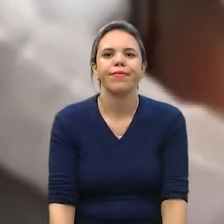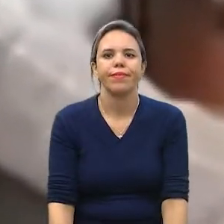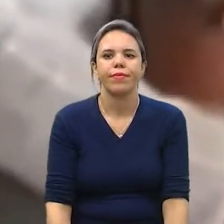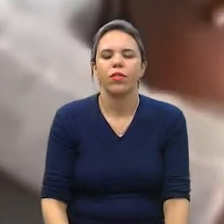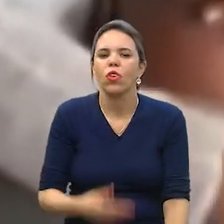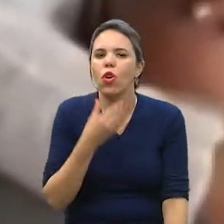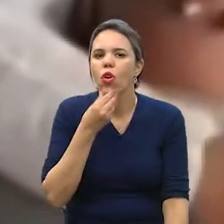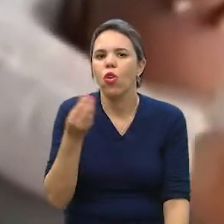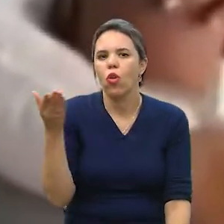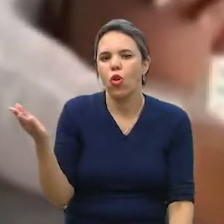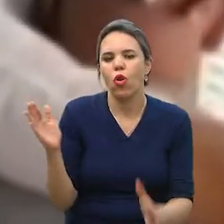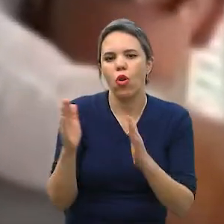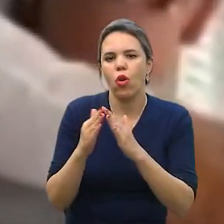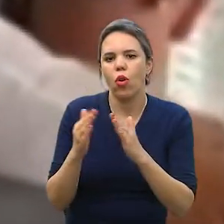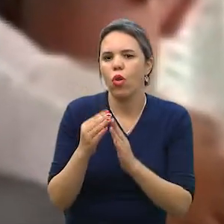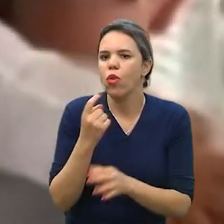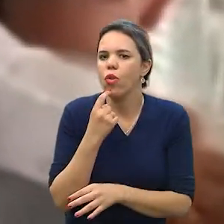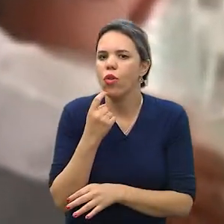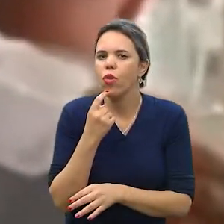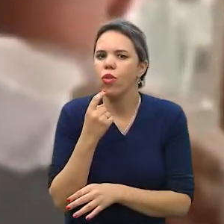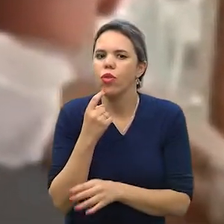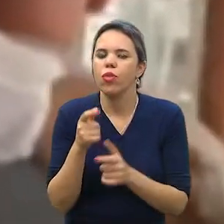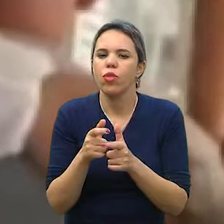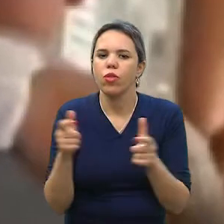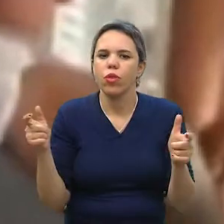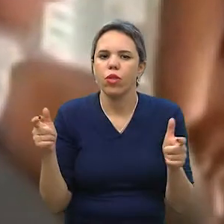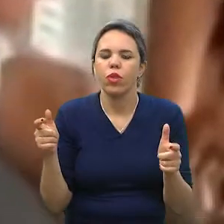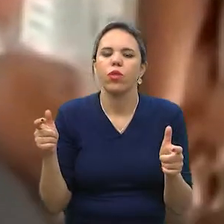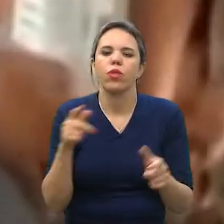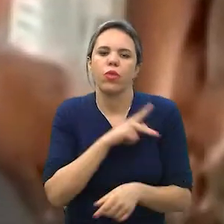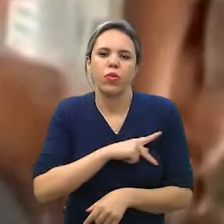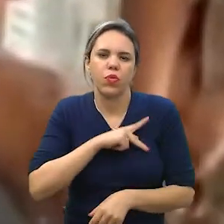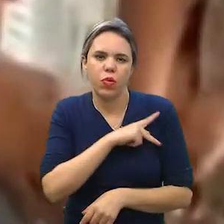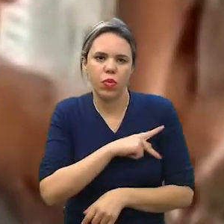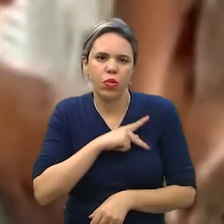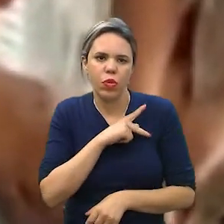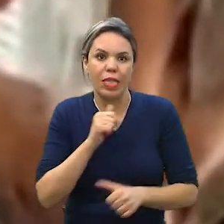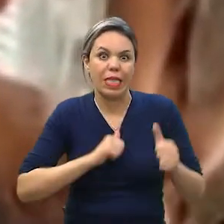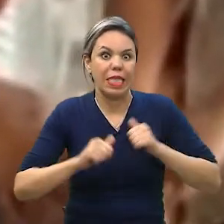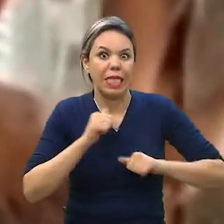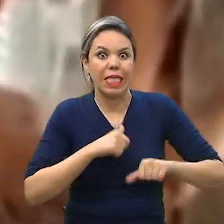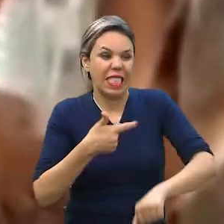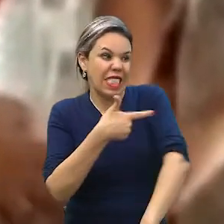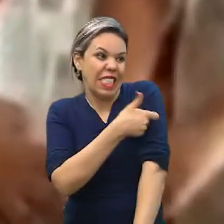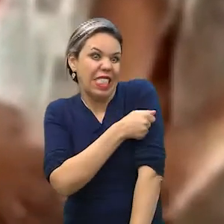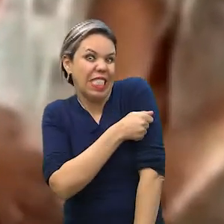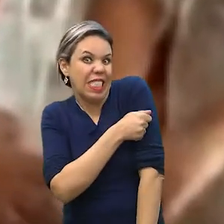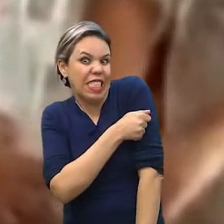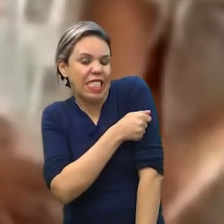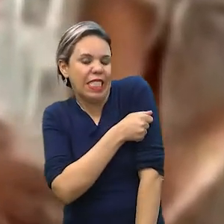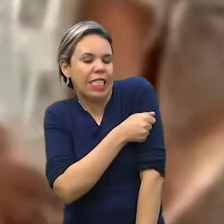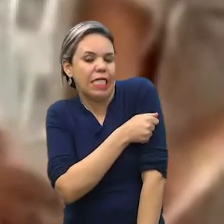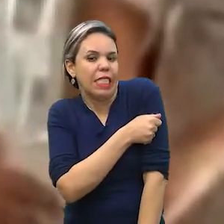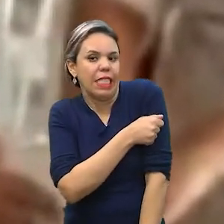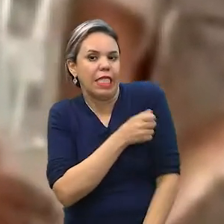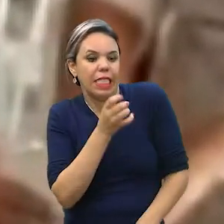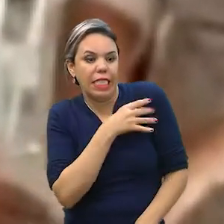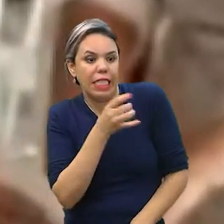Esse rapaz, morador de Campina Grande, na Paraíba, tem fobia de agulha, uma coisa